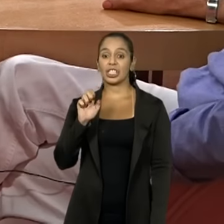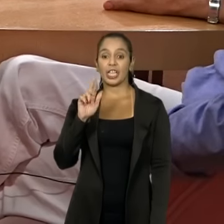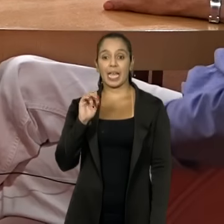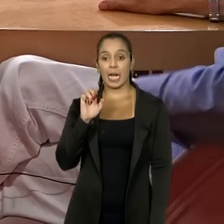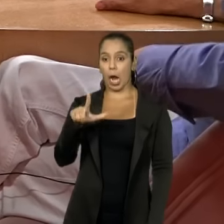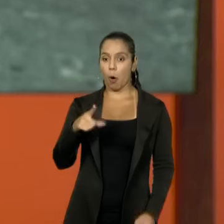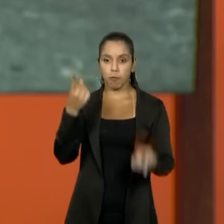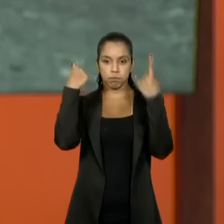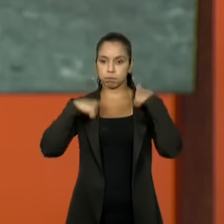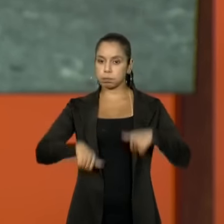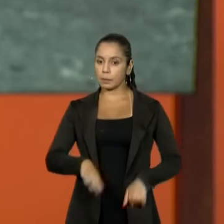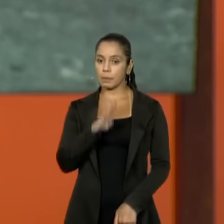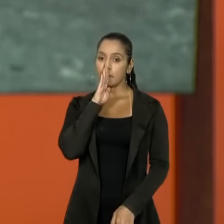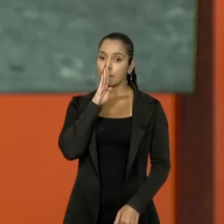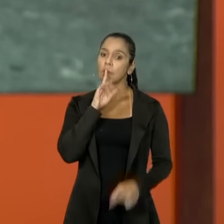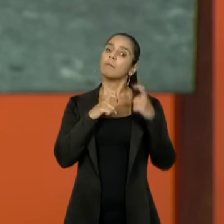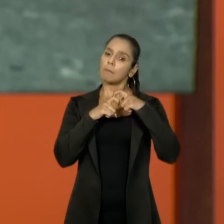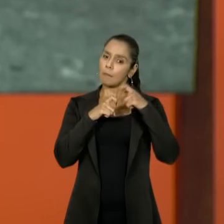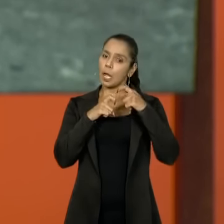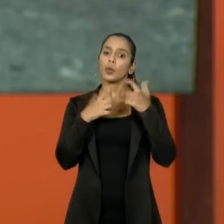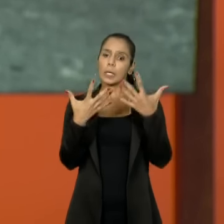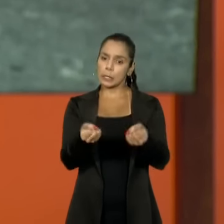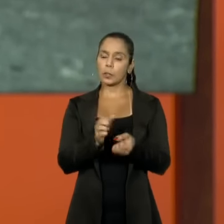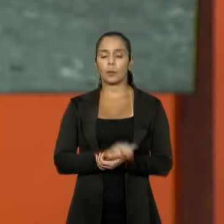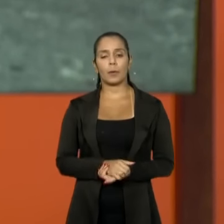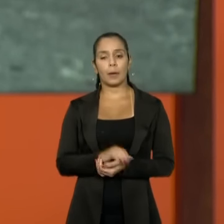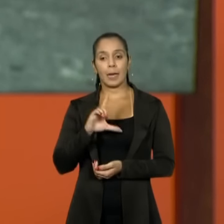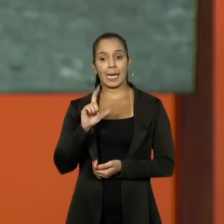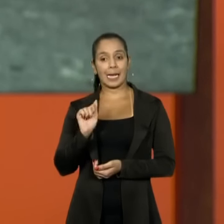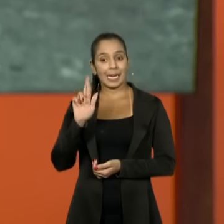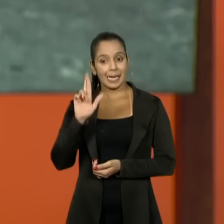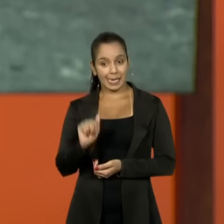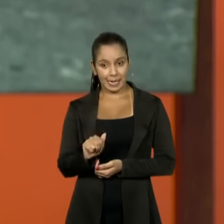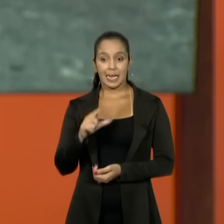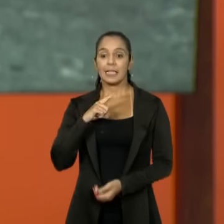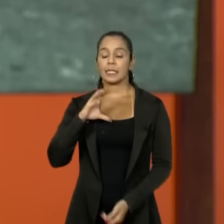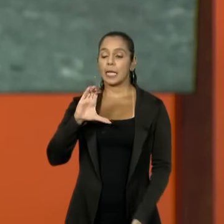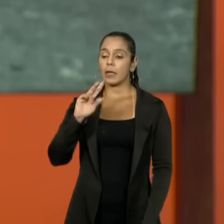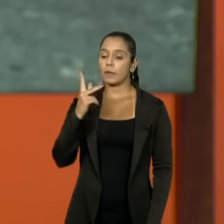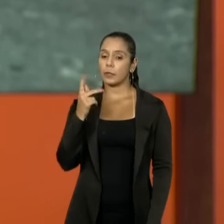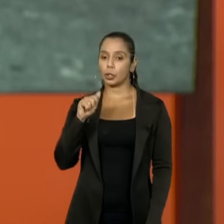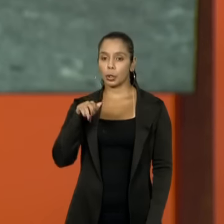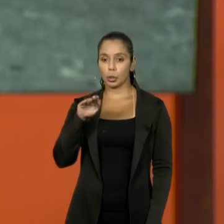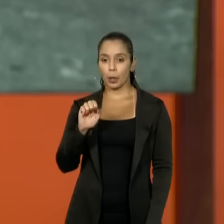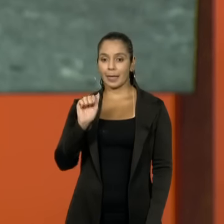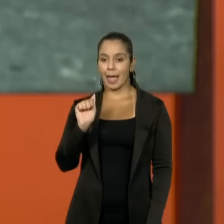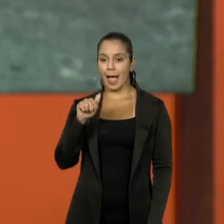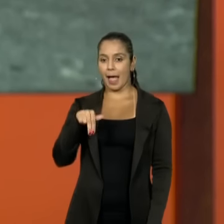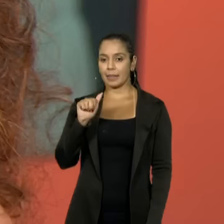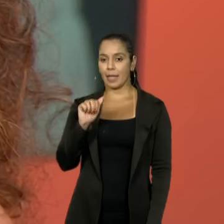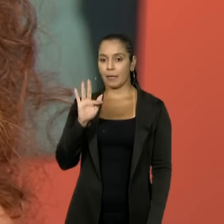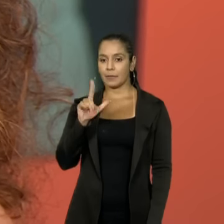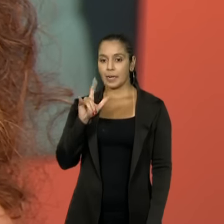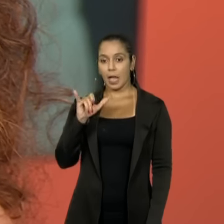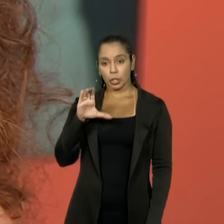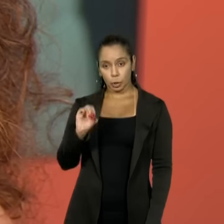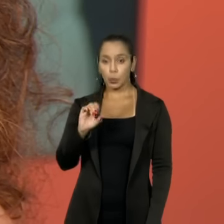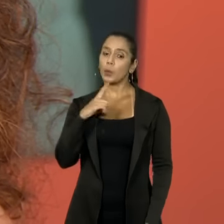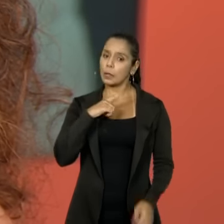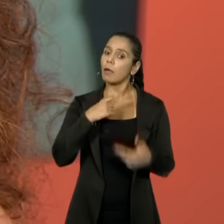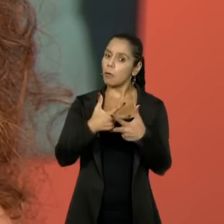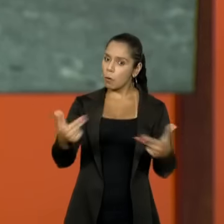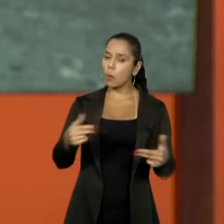Né? Os médicos atenderam. A Clara, ela teve um choque anafilático. Então, tem muitas versões que a gente precisa